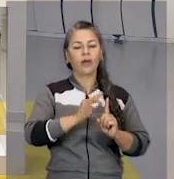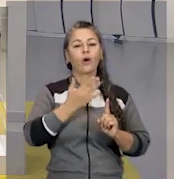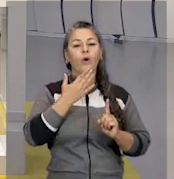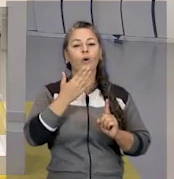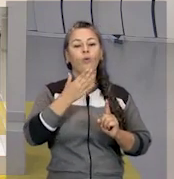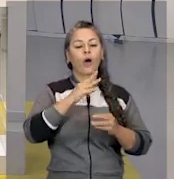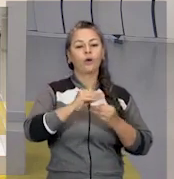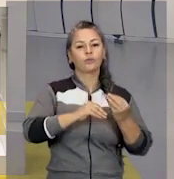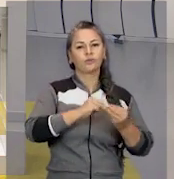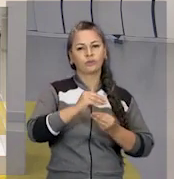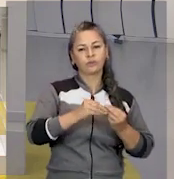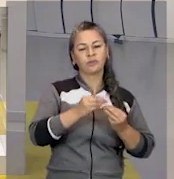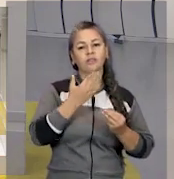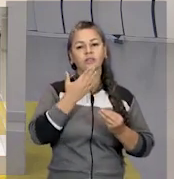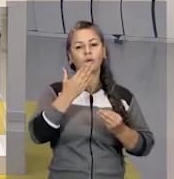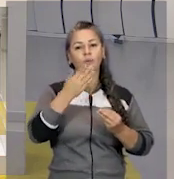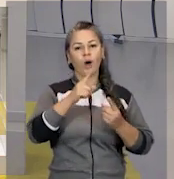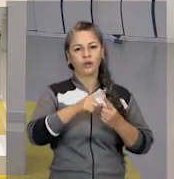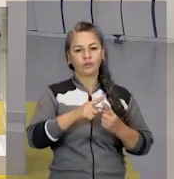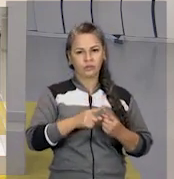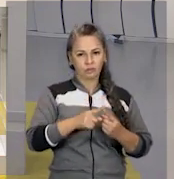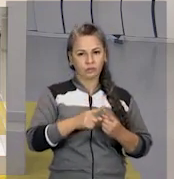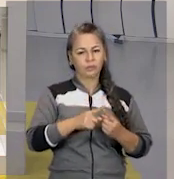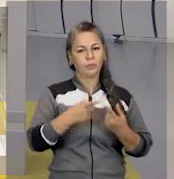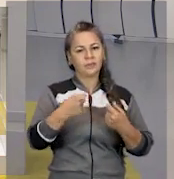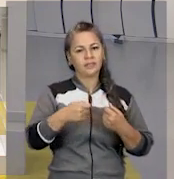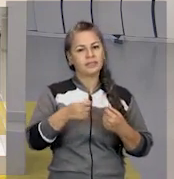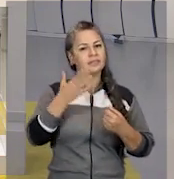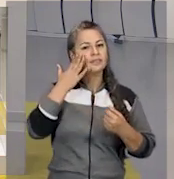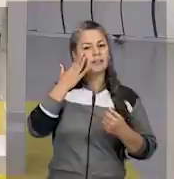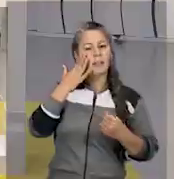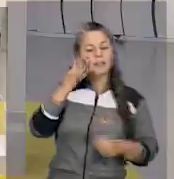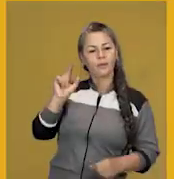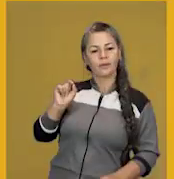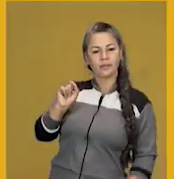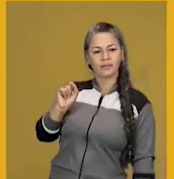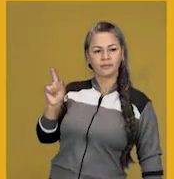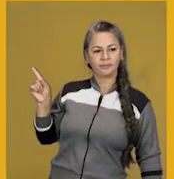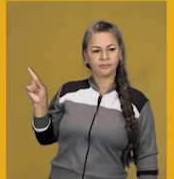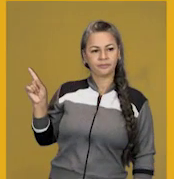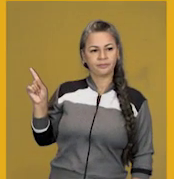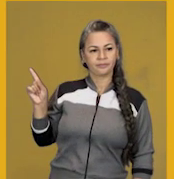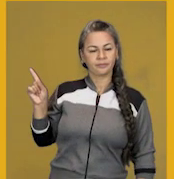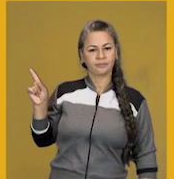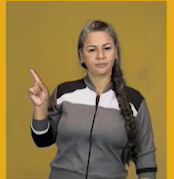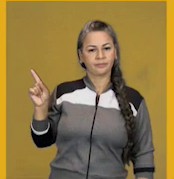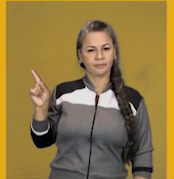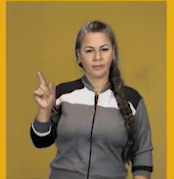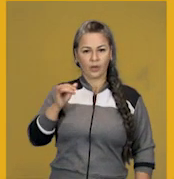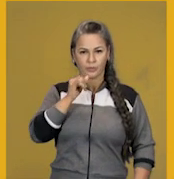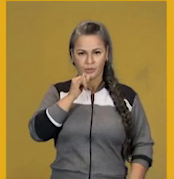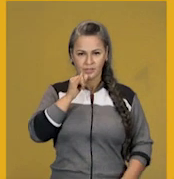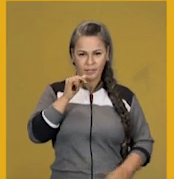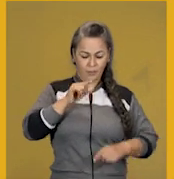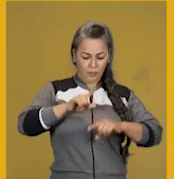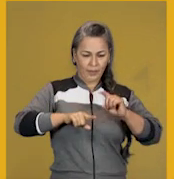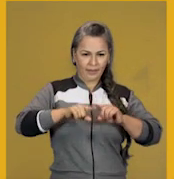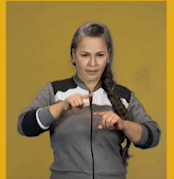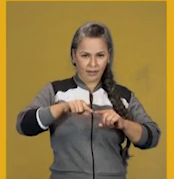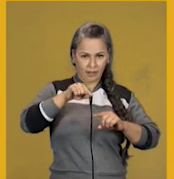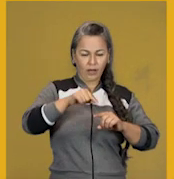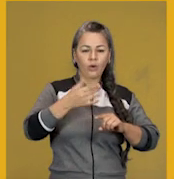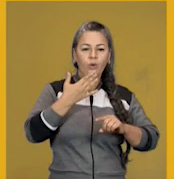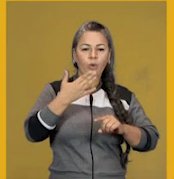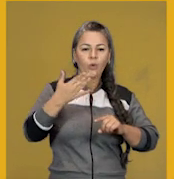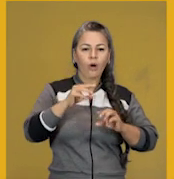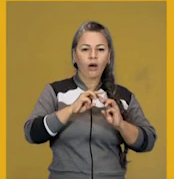substância. Então, eles pediram para que nós prestássemos atenção no seguinte. Primeiro, qual é a massa das amostras que estão sendo